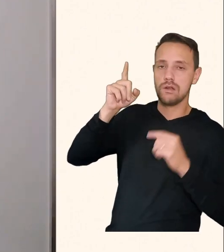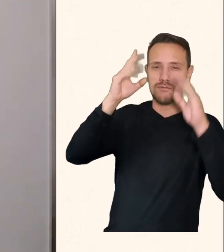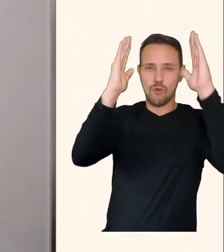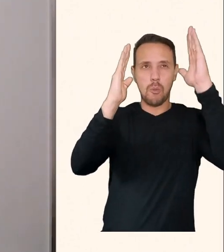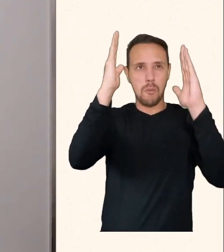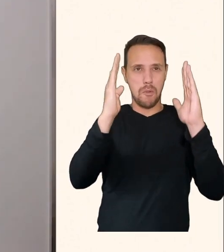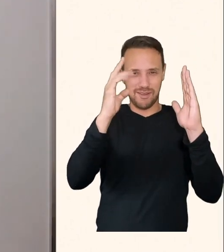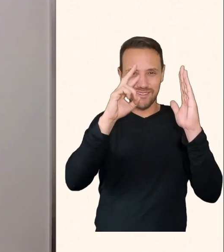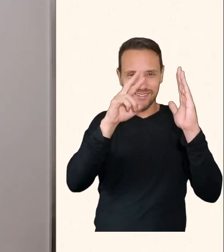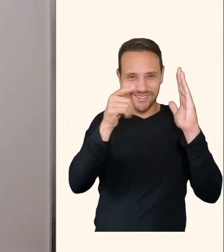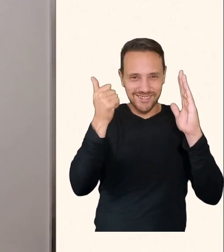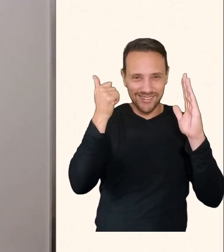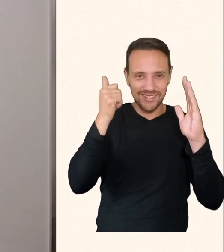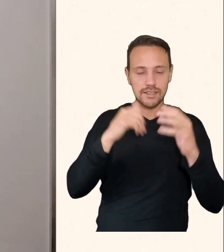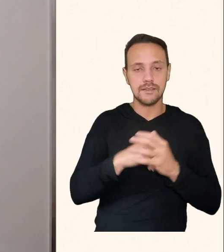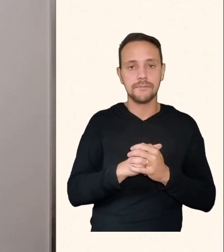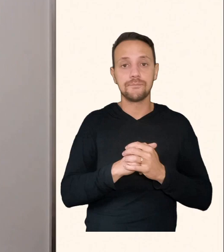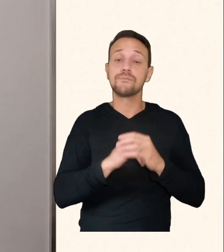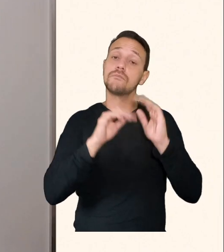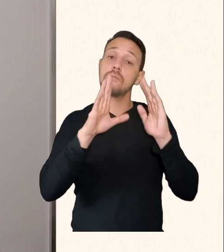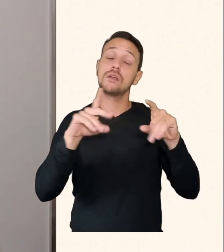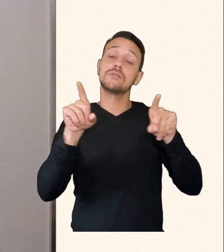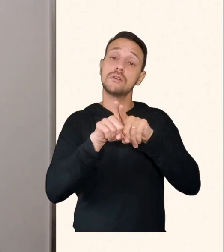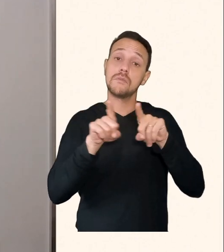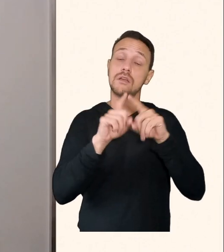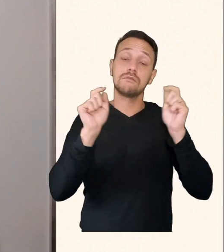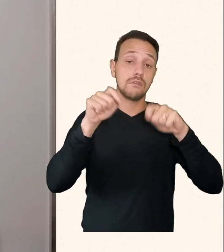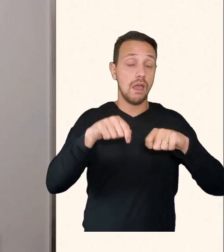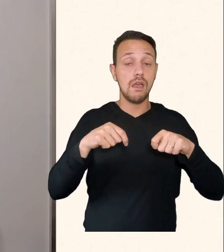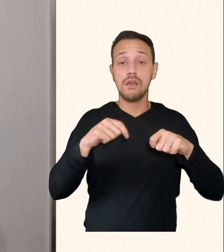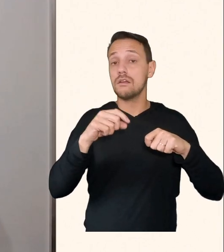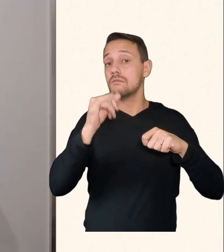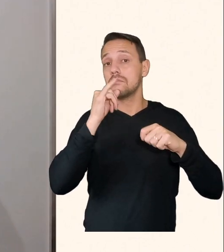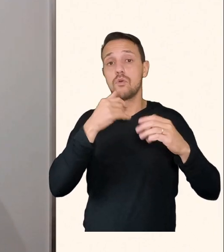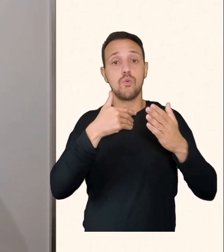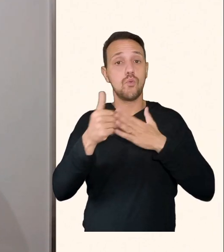quaisquer vetores. Então, o módulo de A